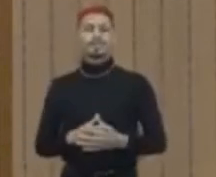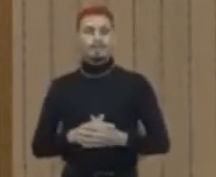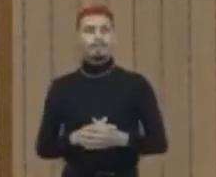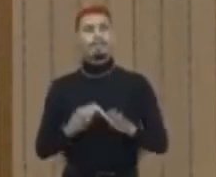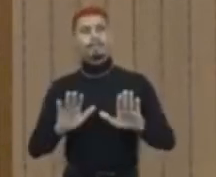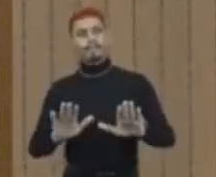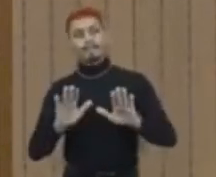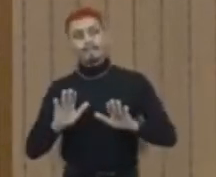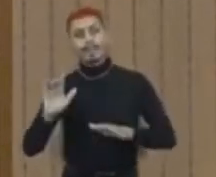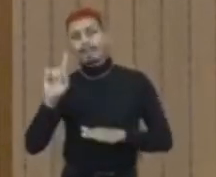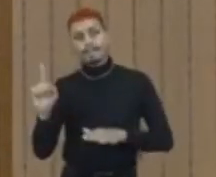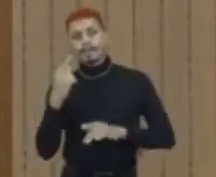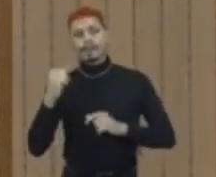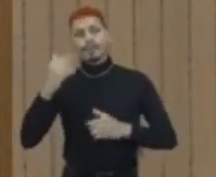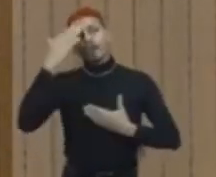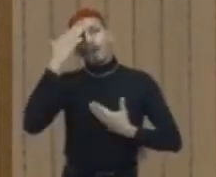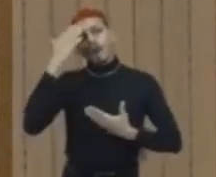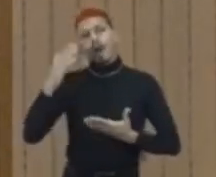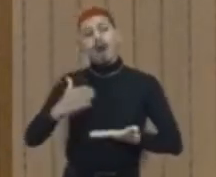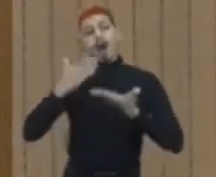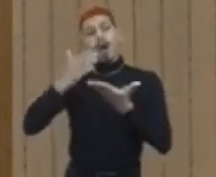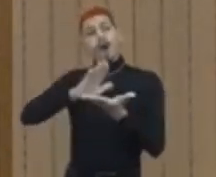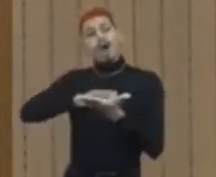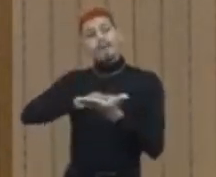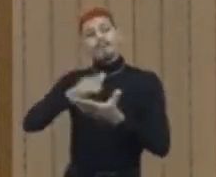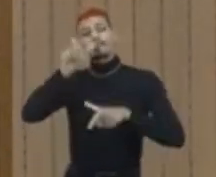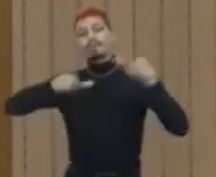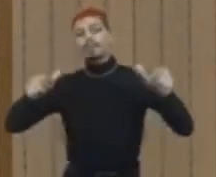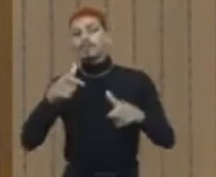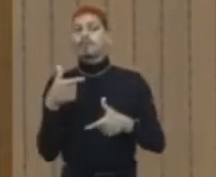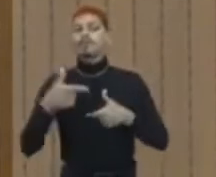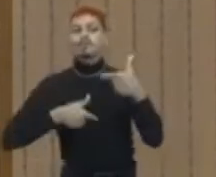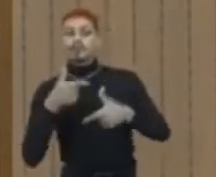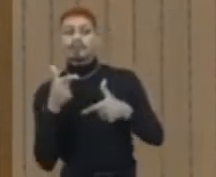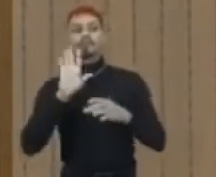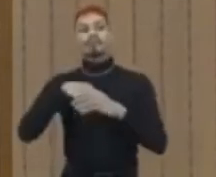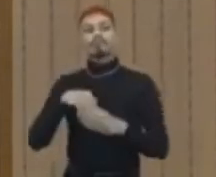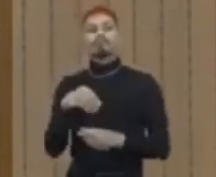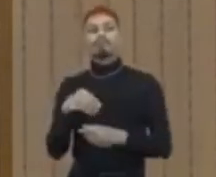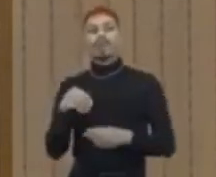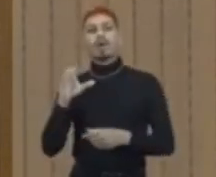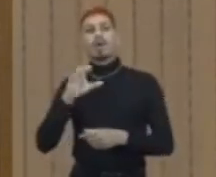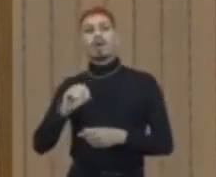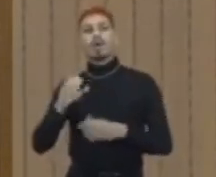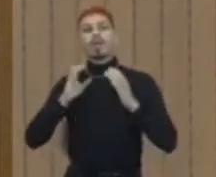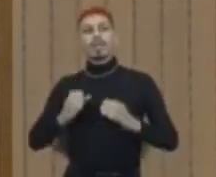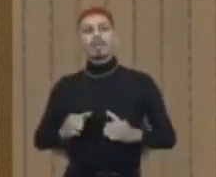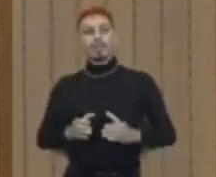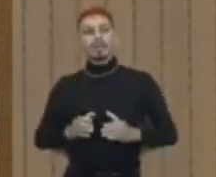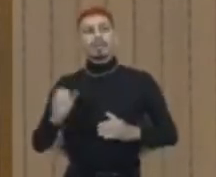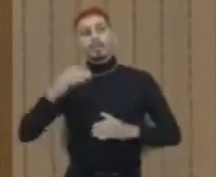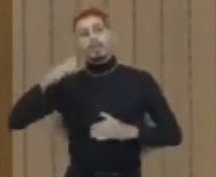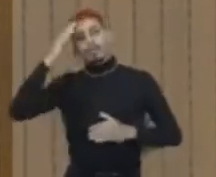minha homenagem aos servidores, aos colaboradores da Procuradoria do Pará. E eu queria fazer essa homenagem em nome do